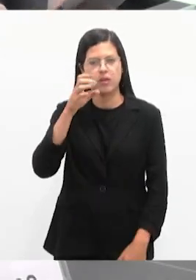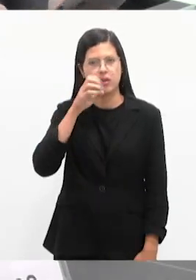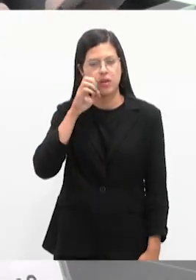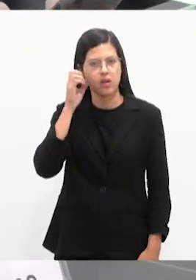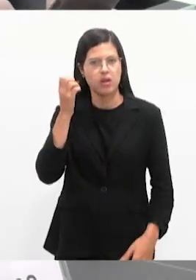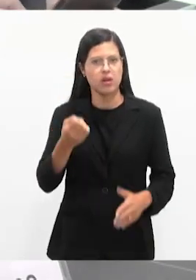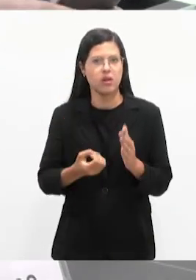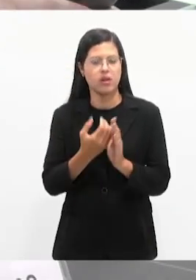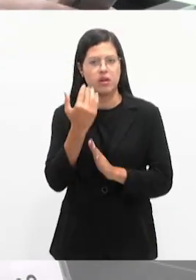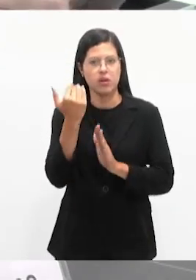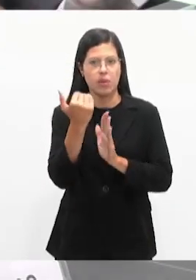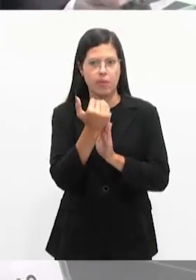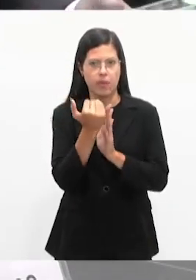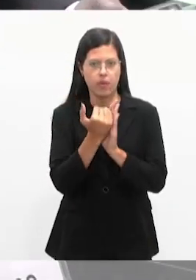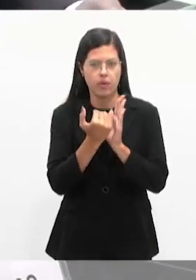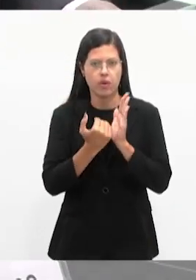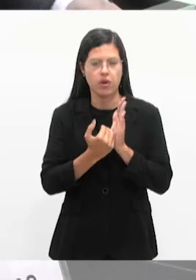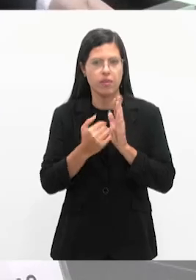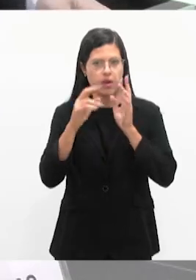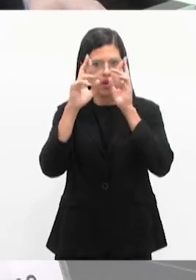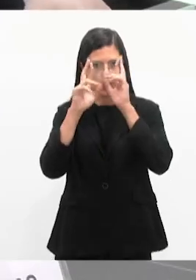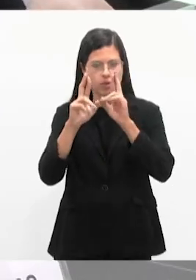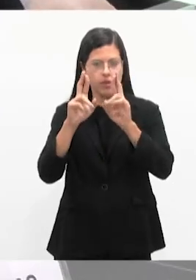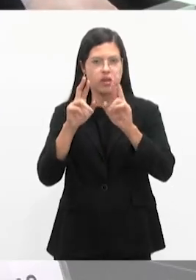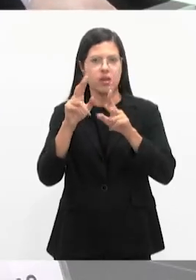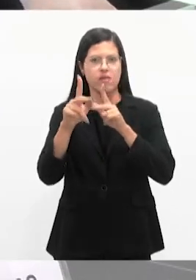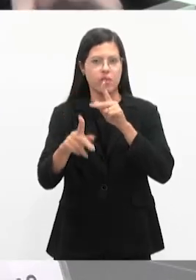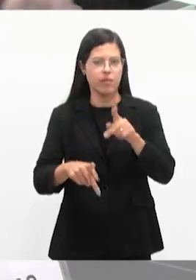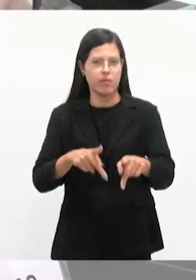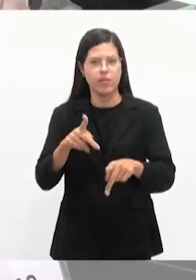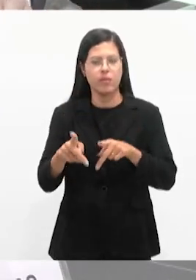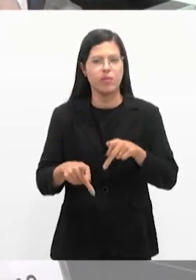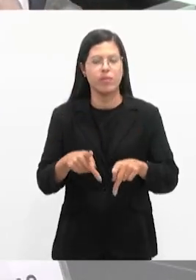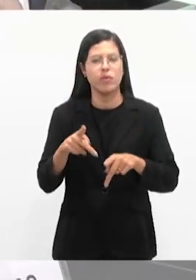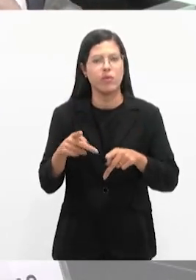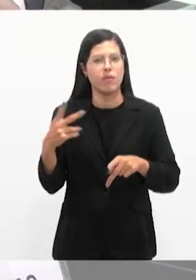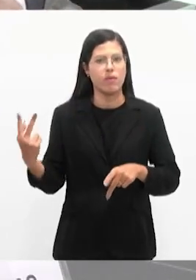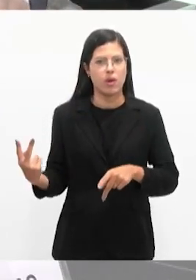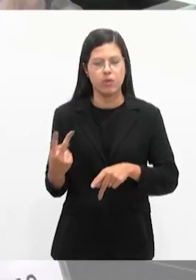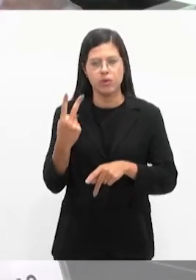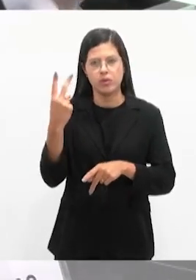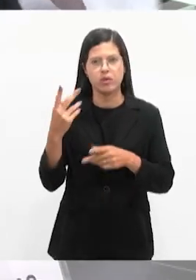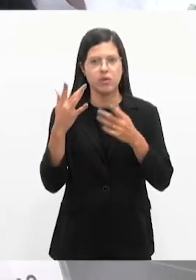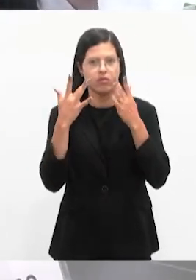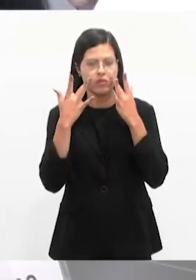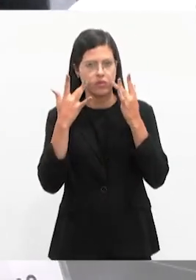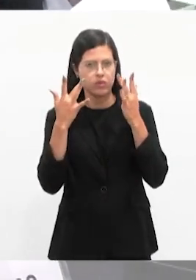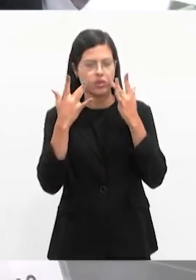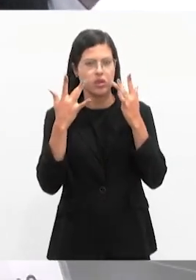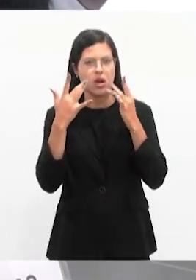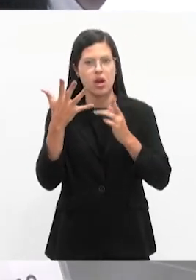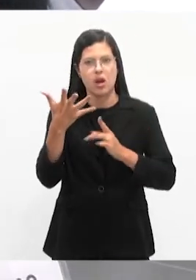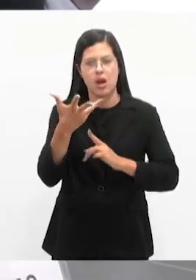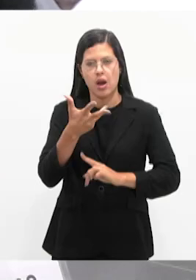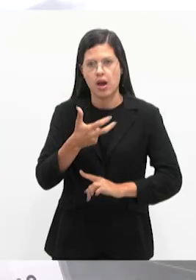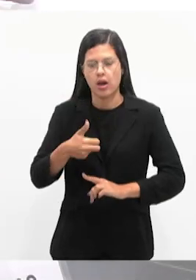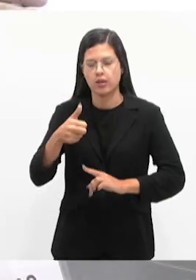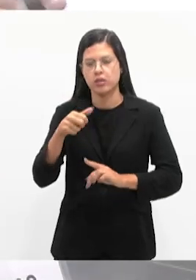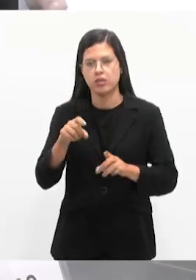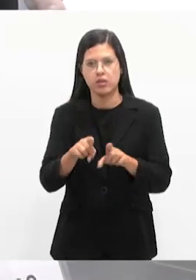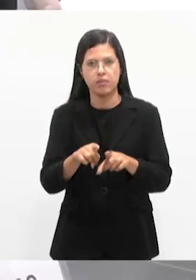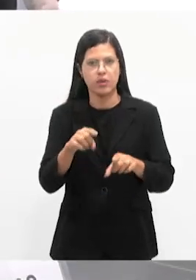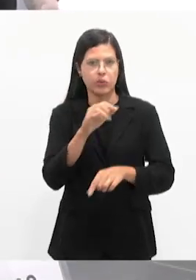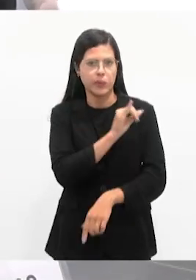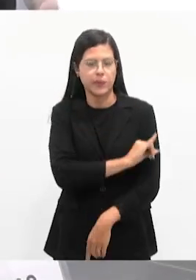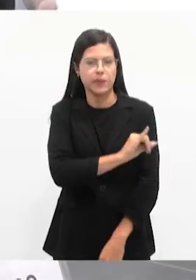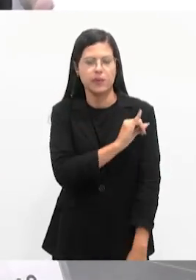cria o programa Respeitável Público para a revitalização e valorização dos teatros e das artes cênicas no Estado do Rio de Janeiro e dá